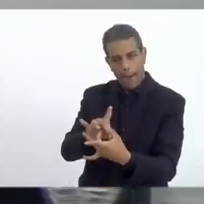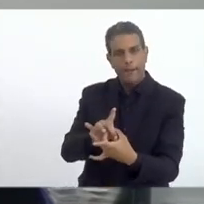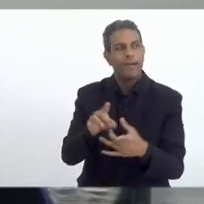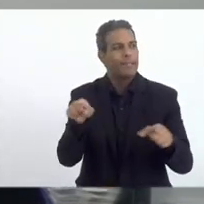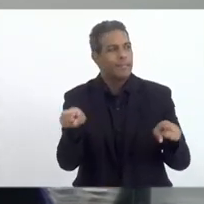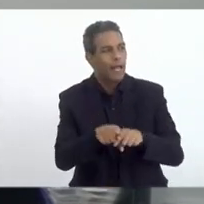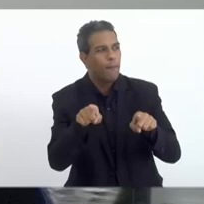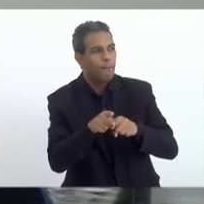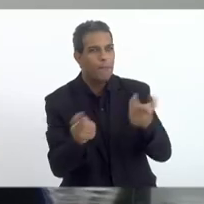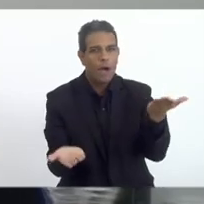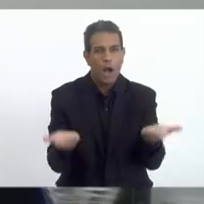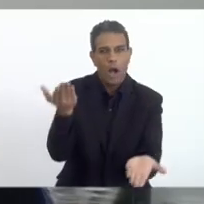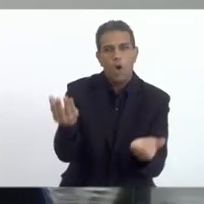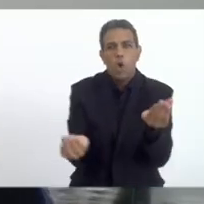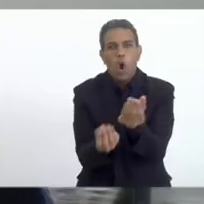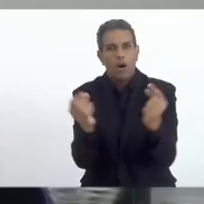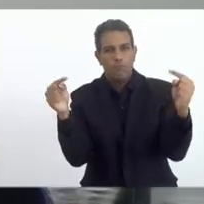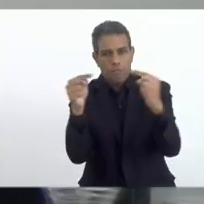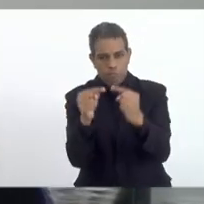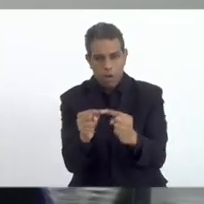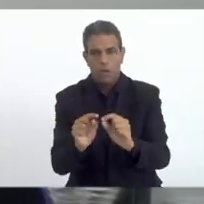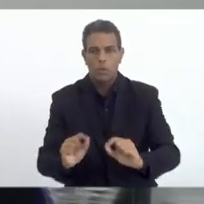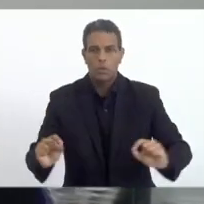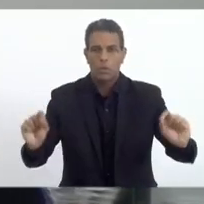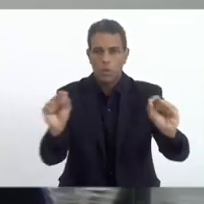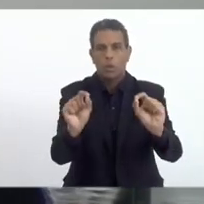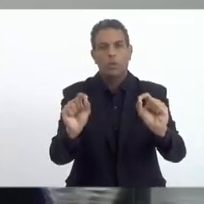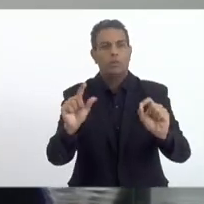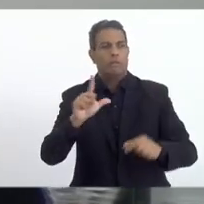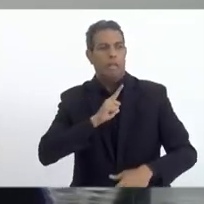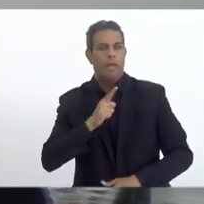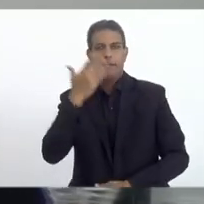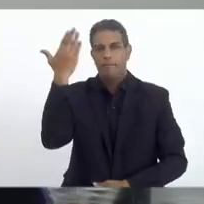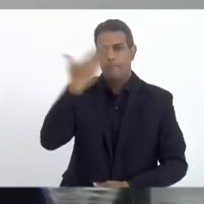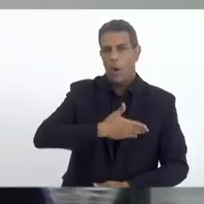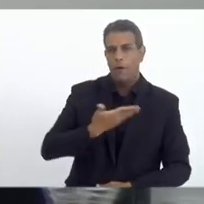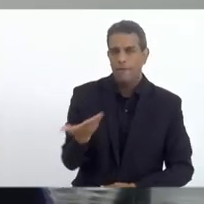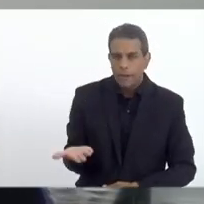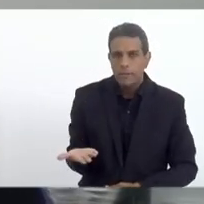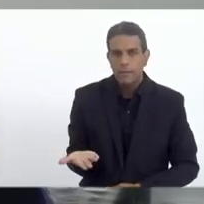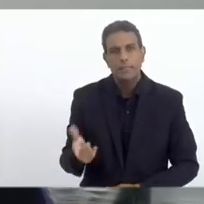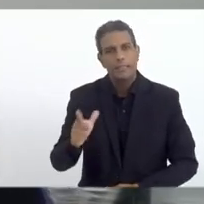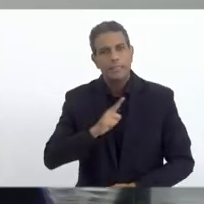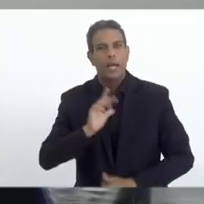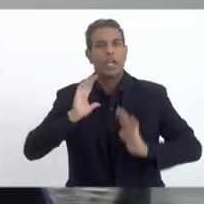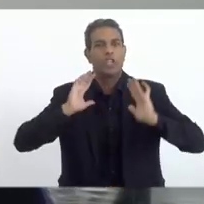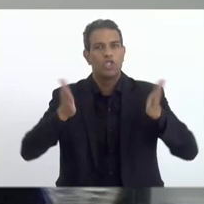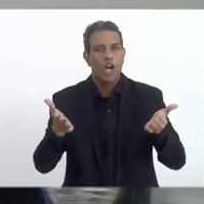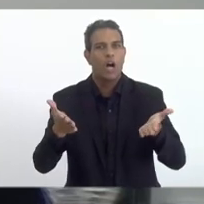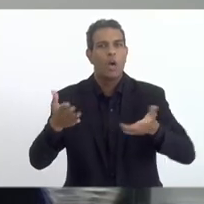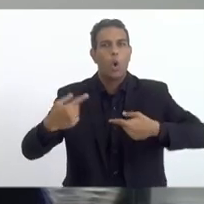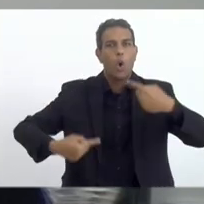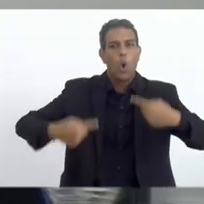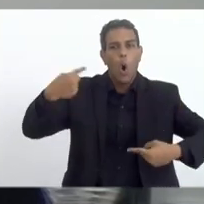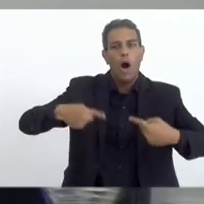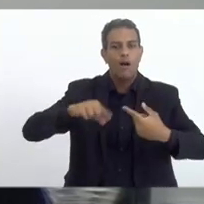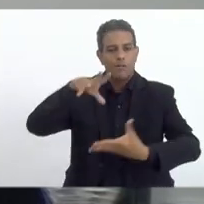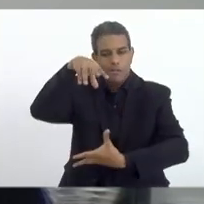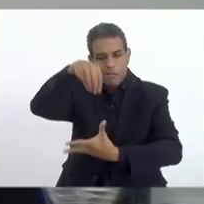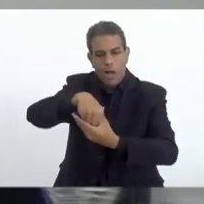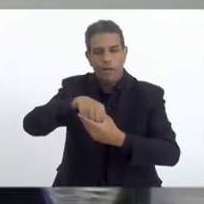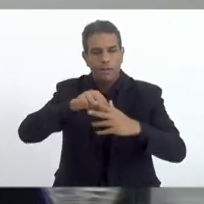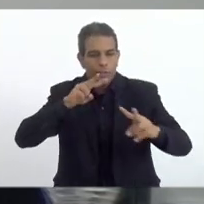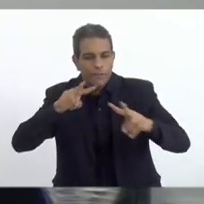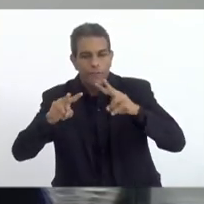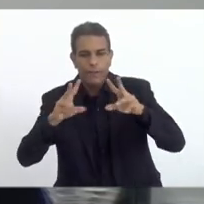a questão da nomenclatura, né? Existia ali, isso já internamente também a gente já